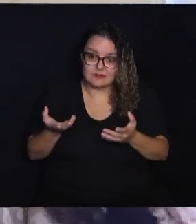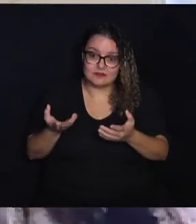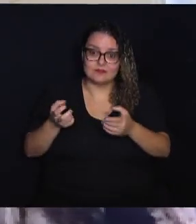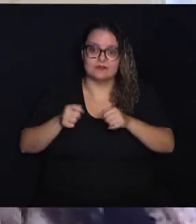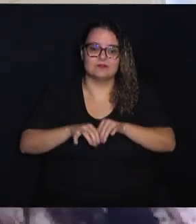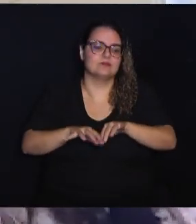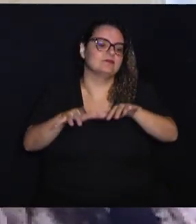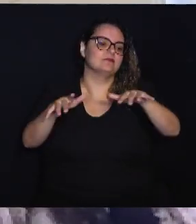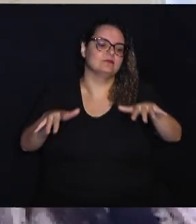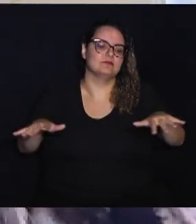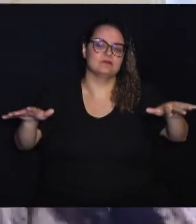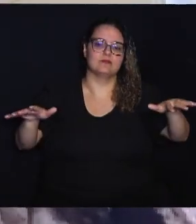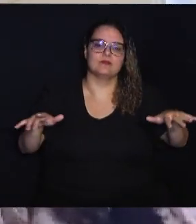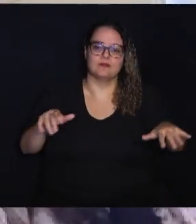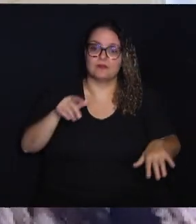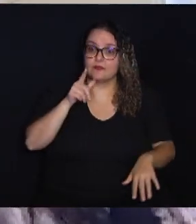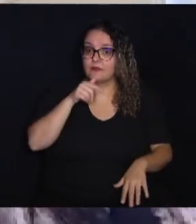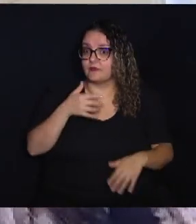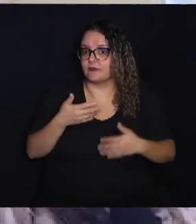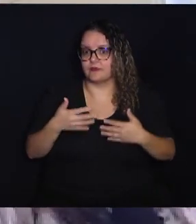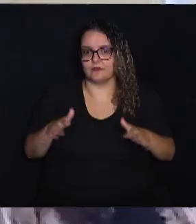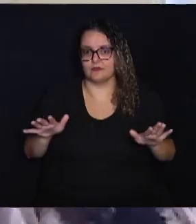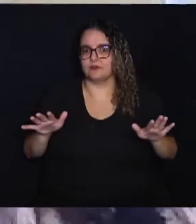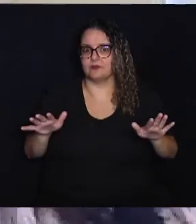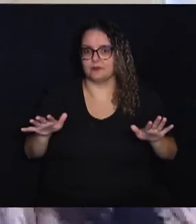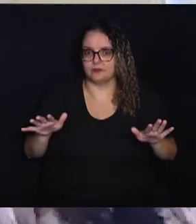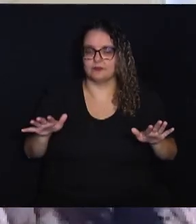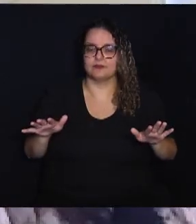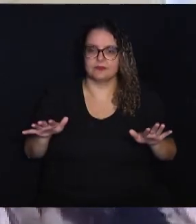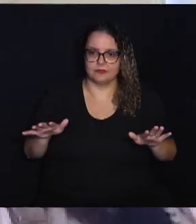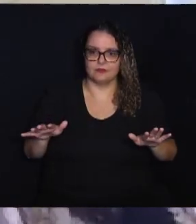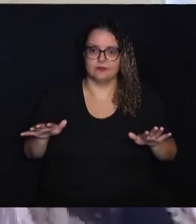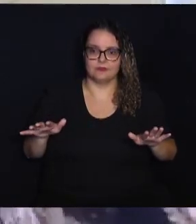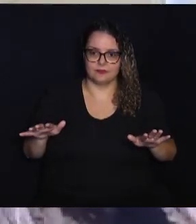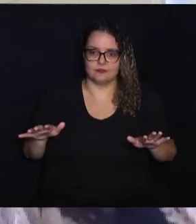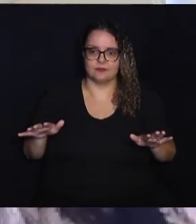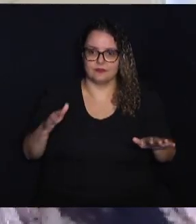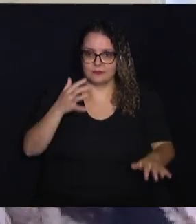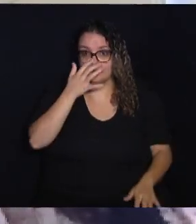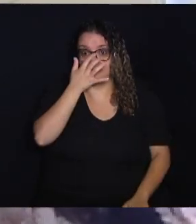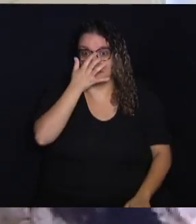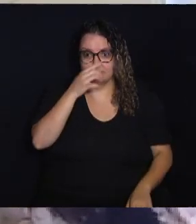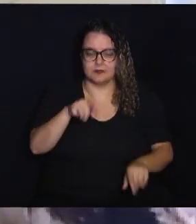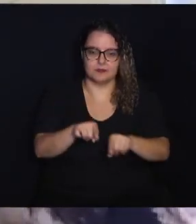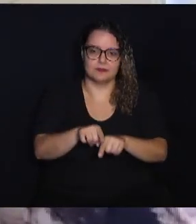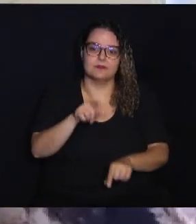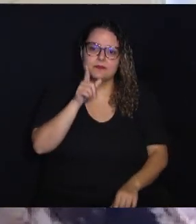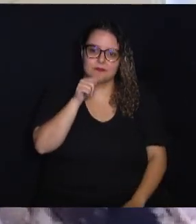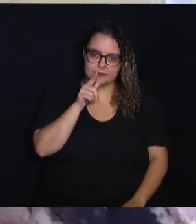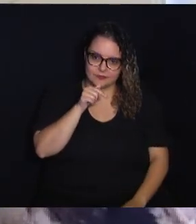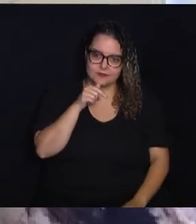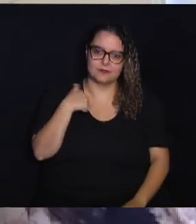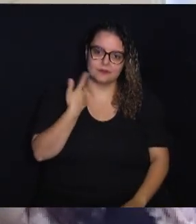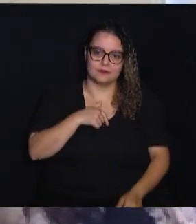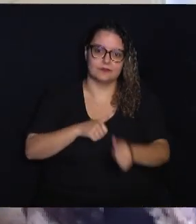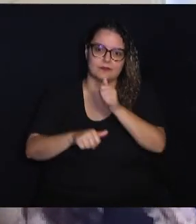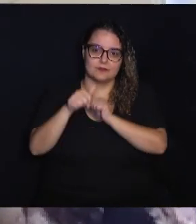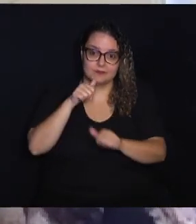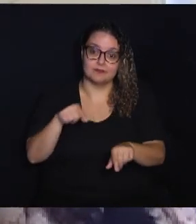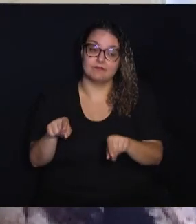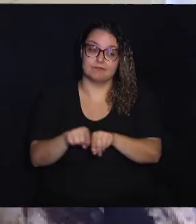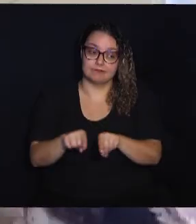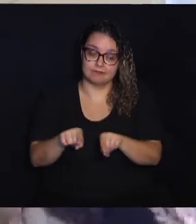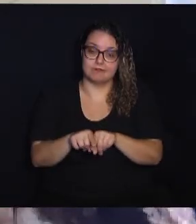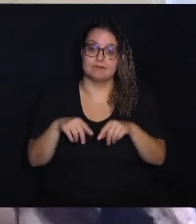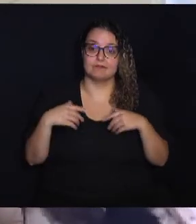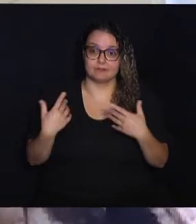se soltando naturalmente, né, dos resíduos plásticos e acabam indo parar, inclusive, na água que a gente acaba